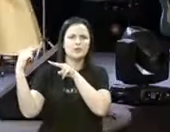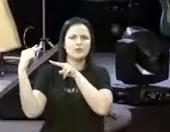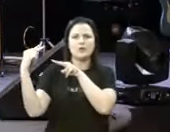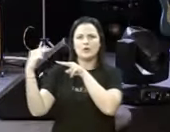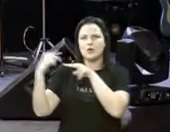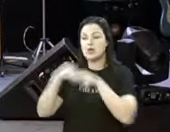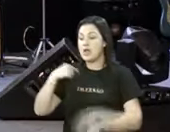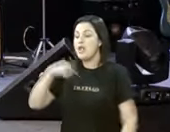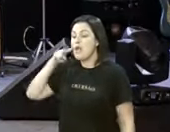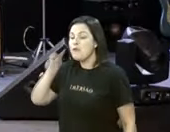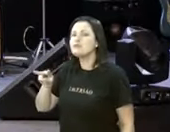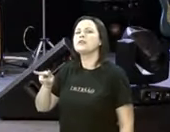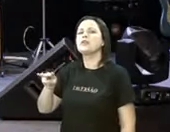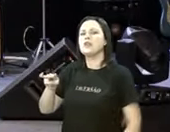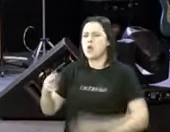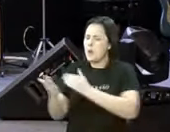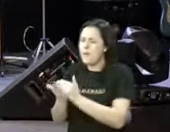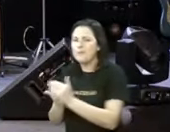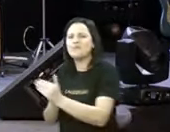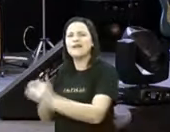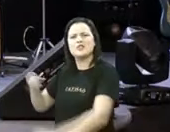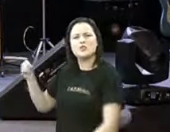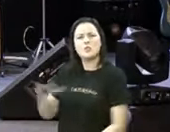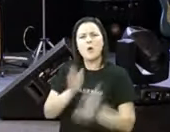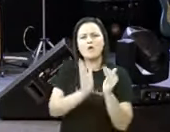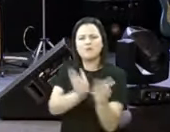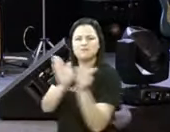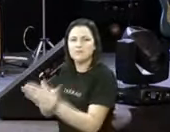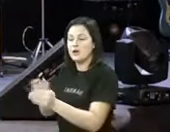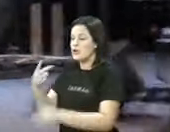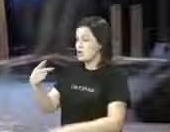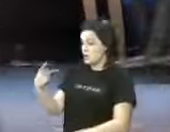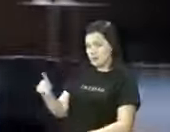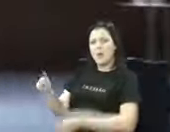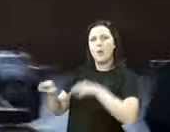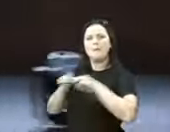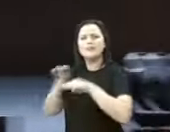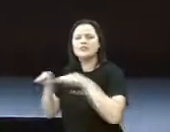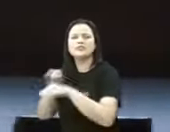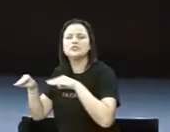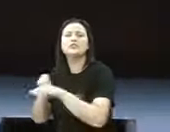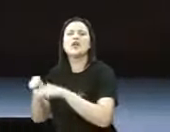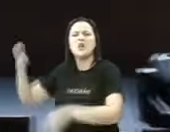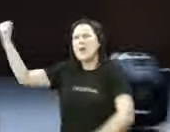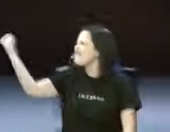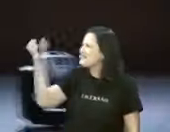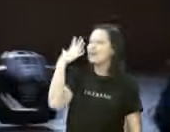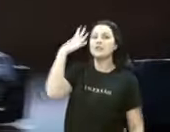sobre ele. Começa um novo tempo sobre o teu ministério. Letras,